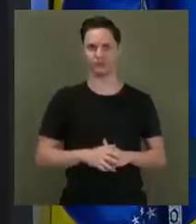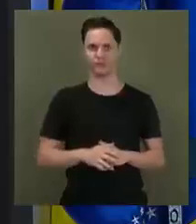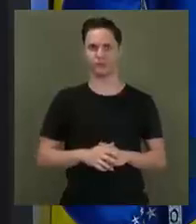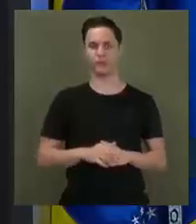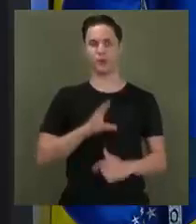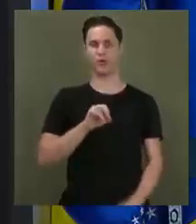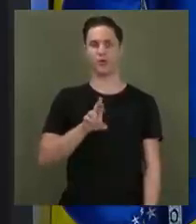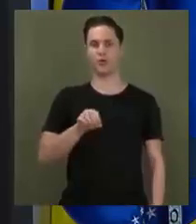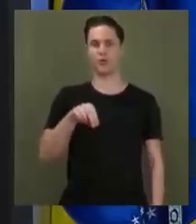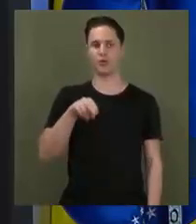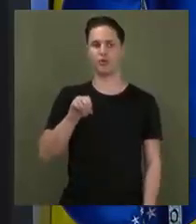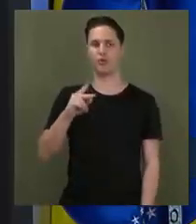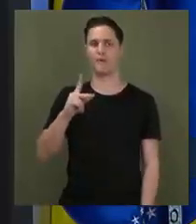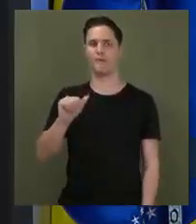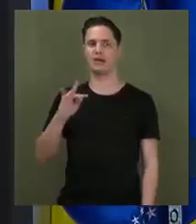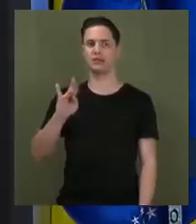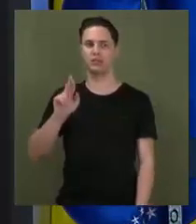coronariopatia.